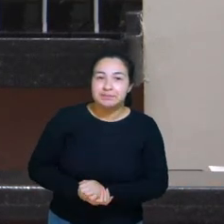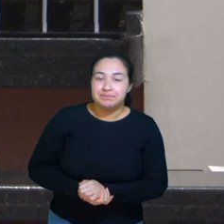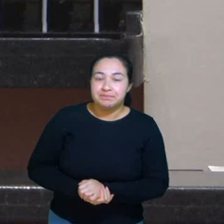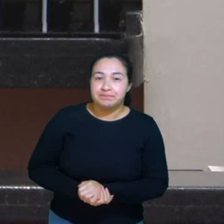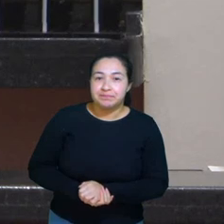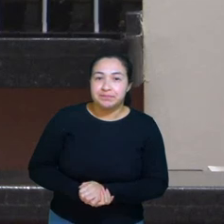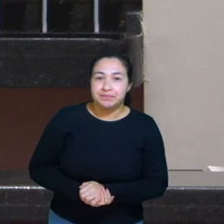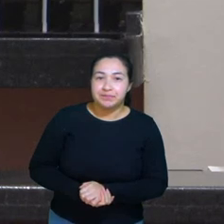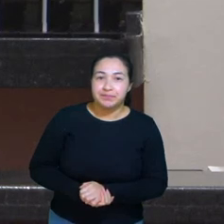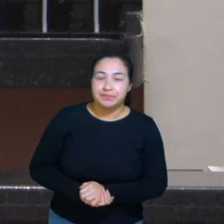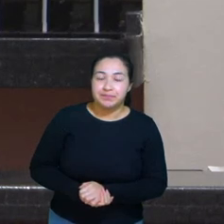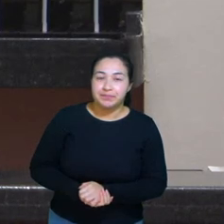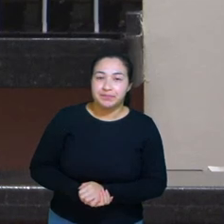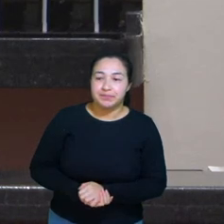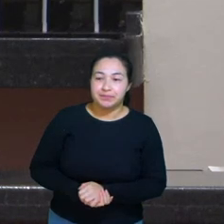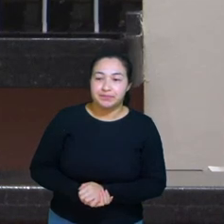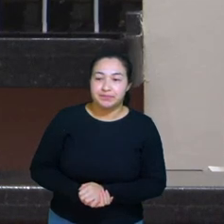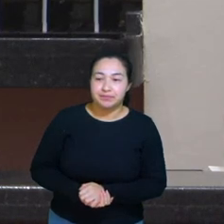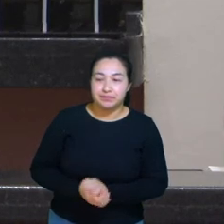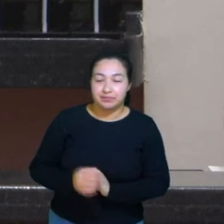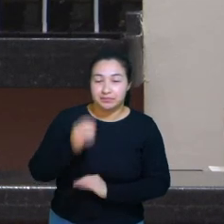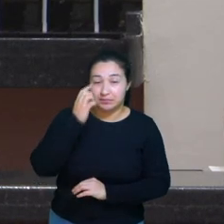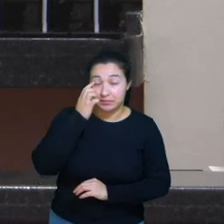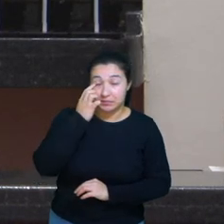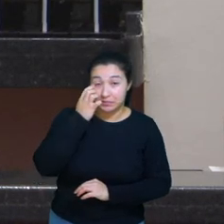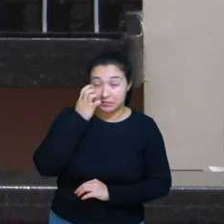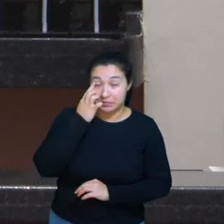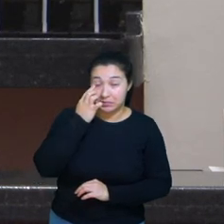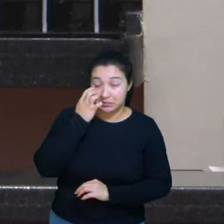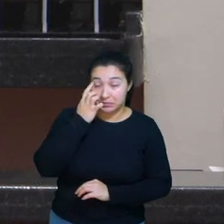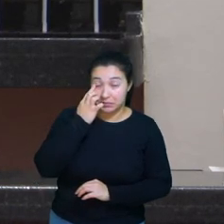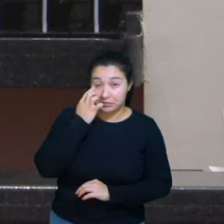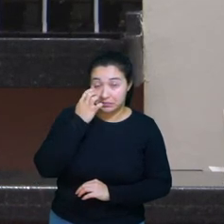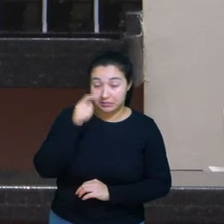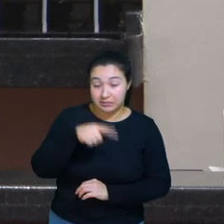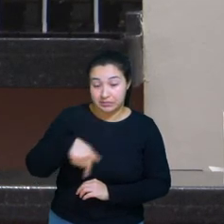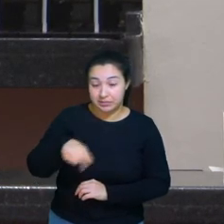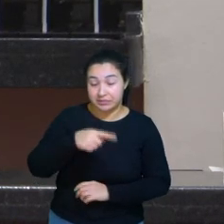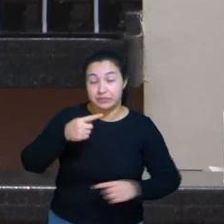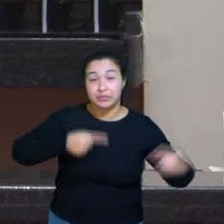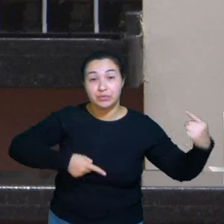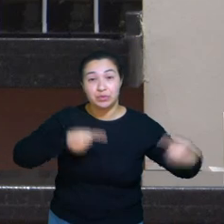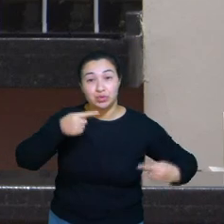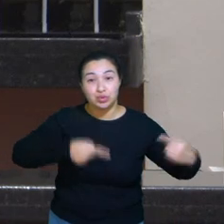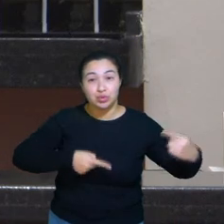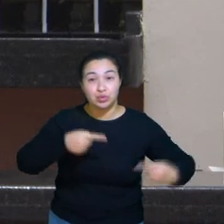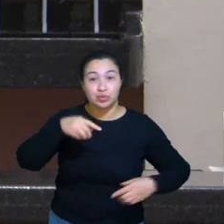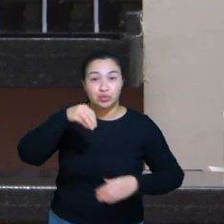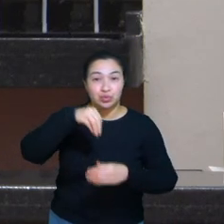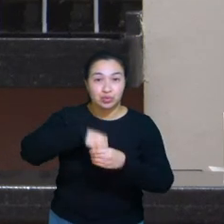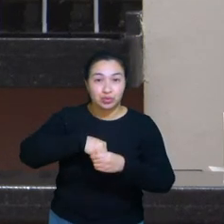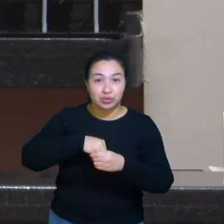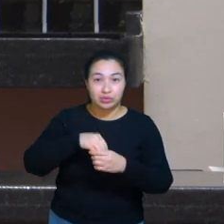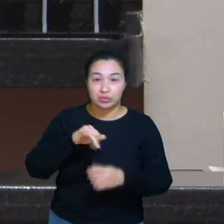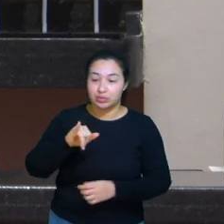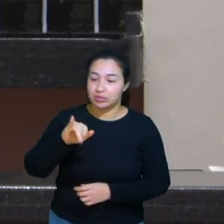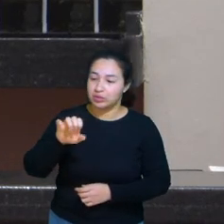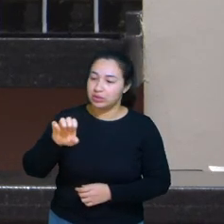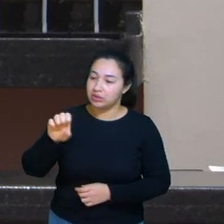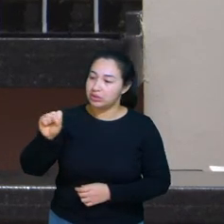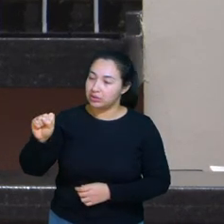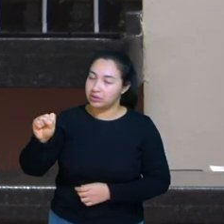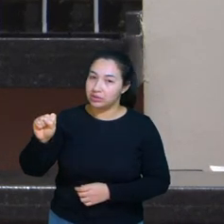aqui um pouco do que nós temos discutido nas nas nossas Yes da CAF